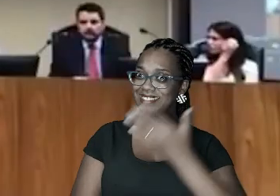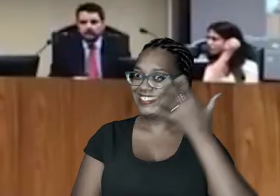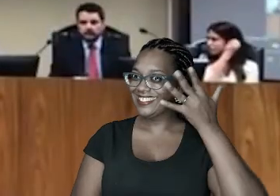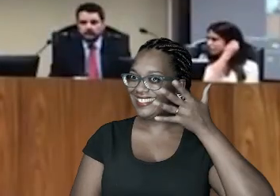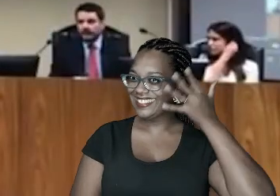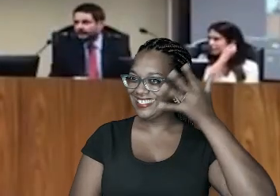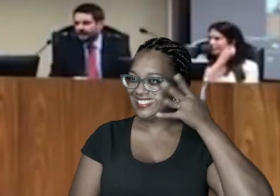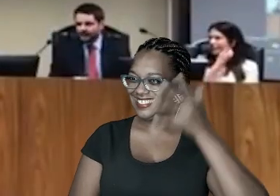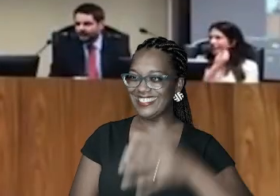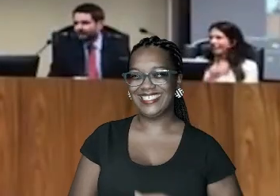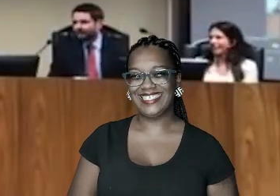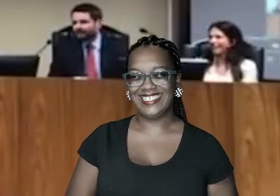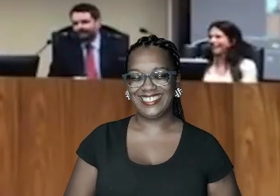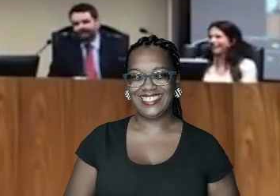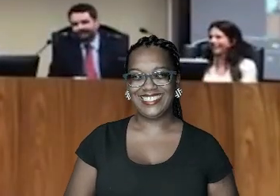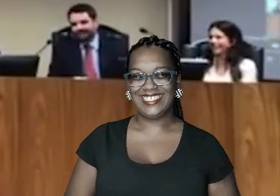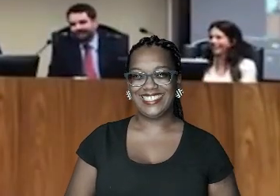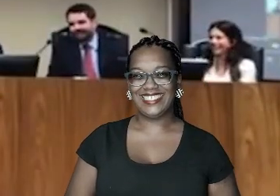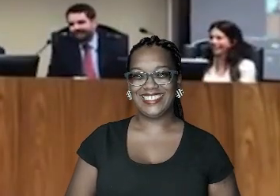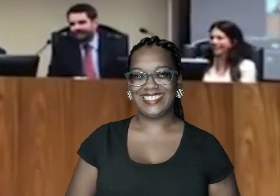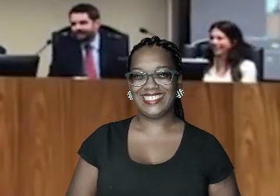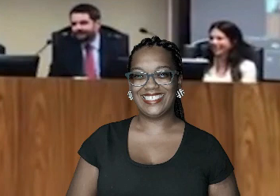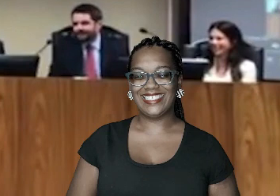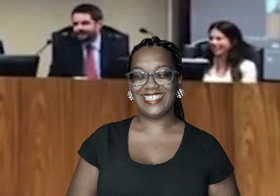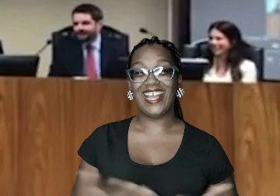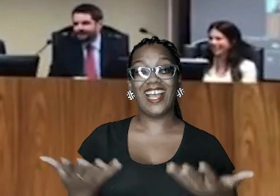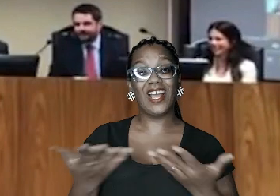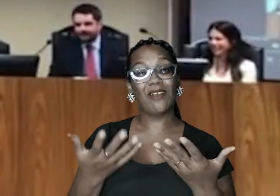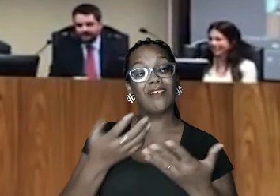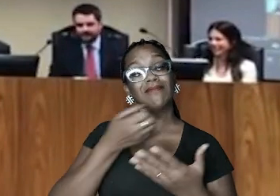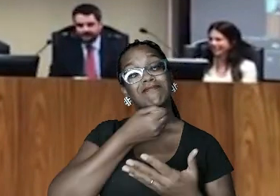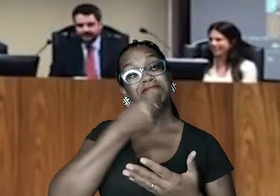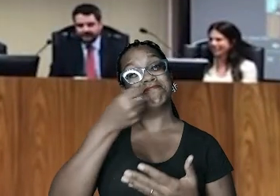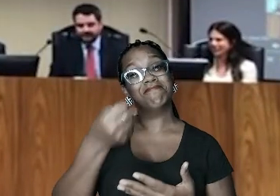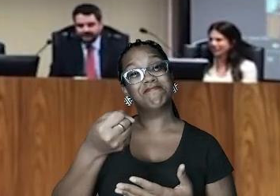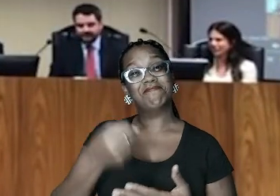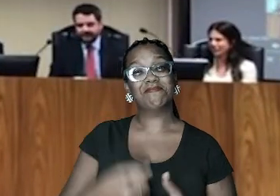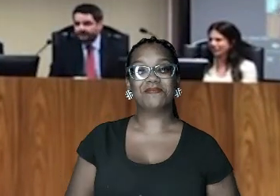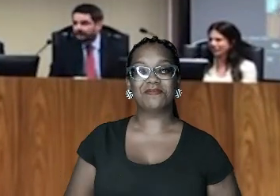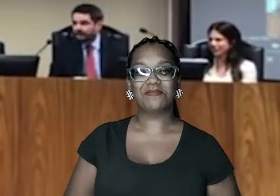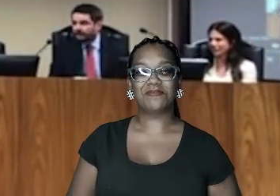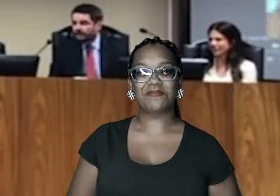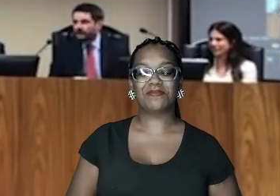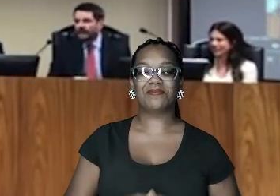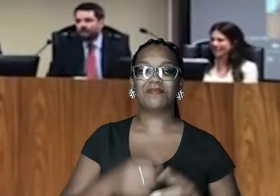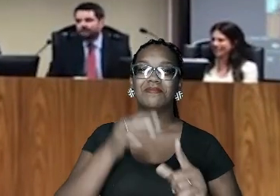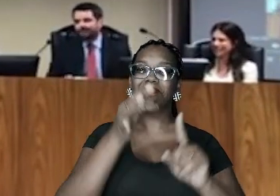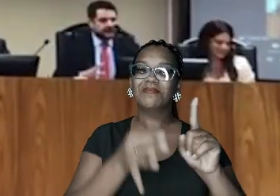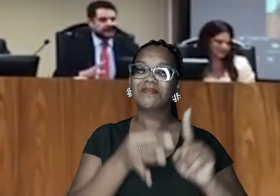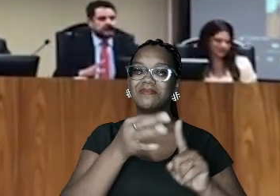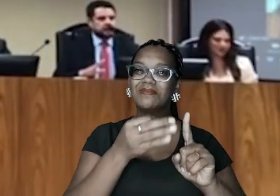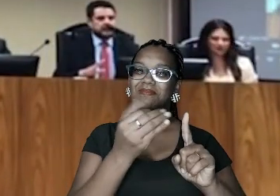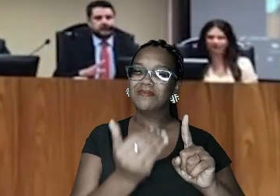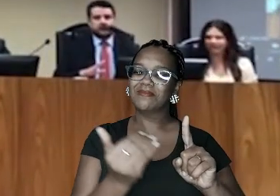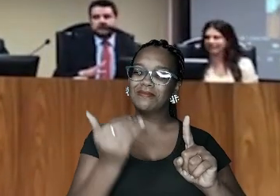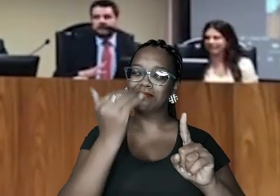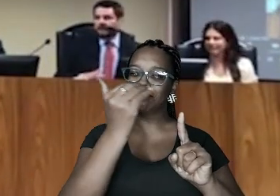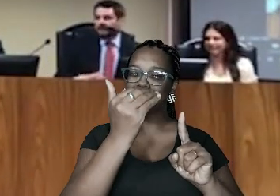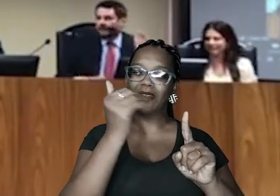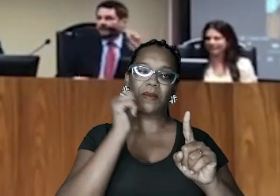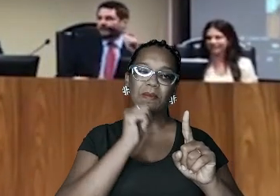resumido no nosso palestrante a quem eu passo a palavra